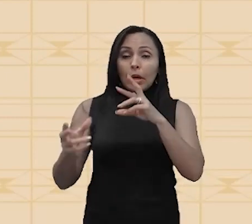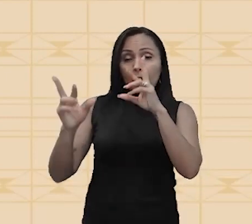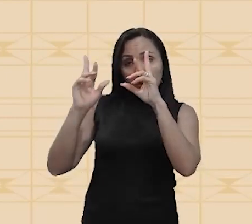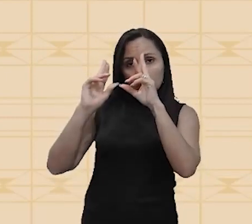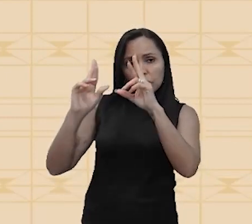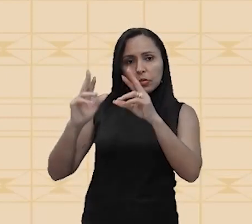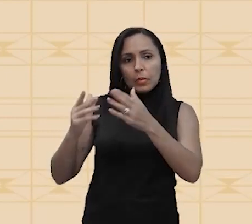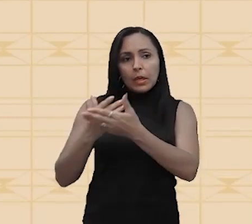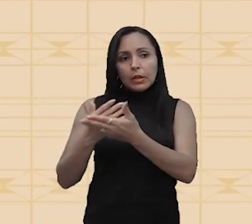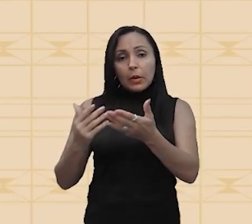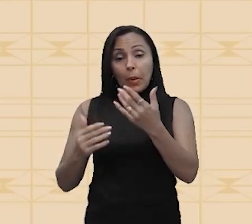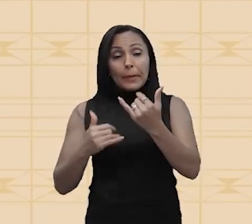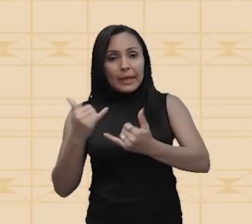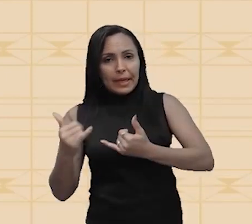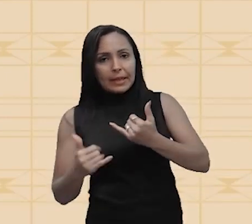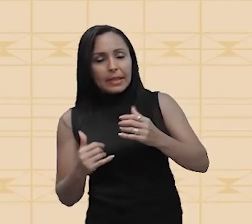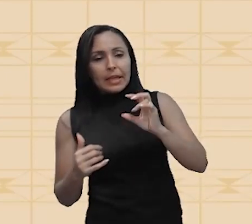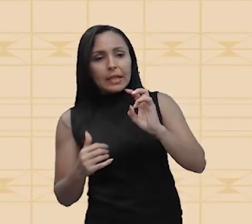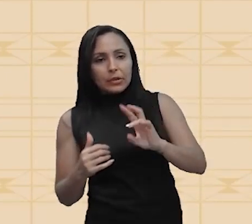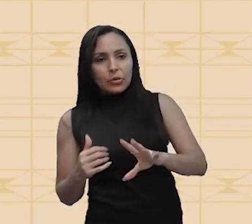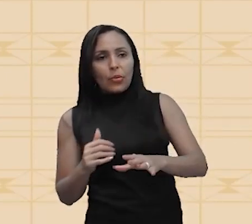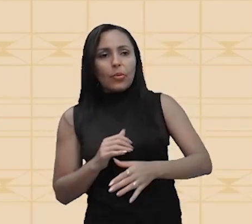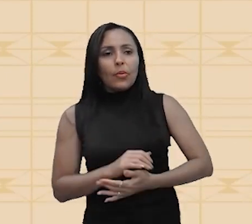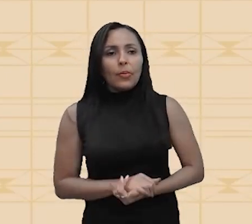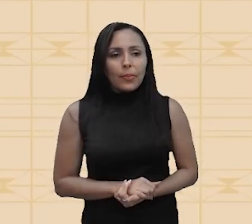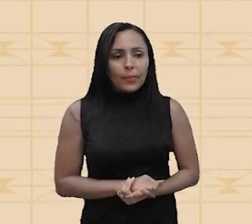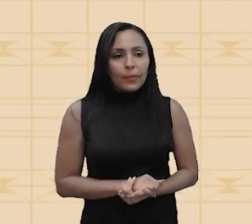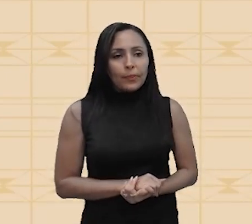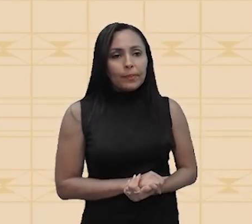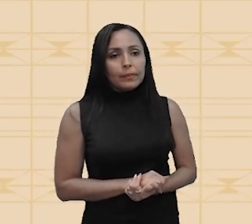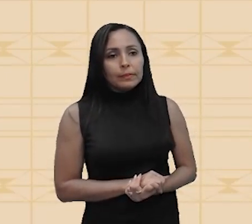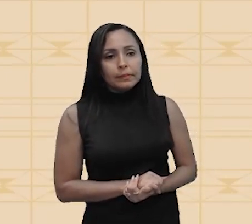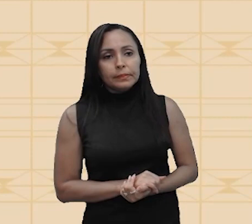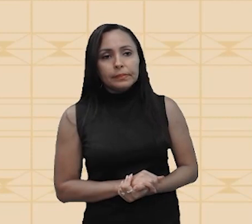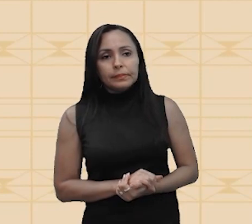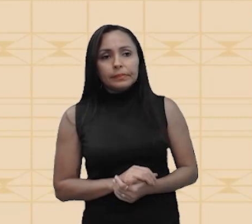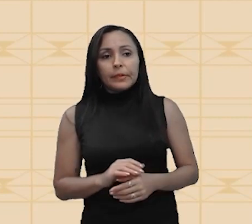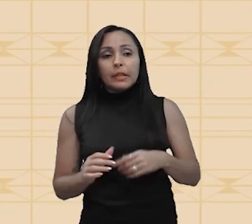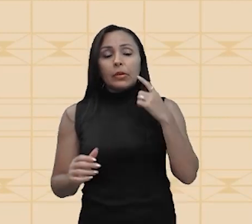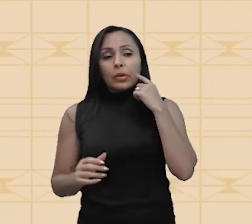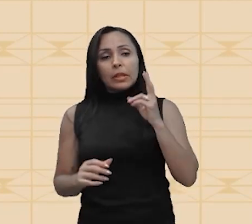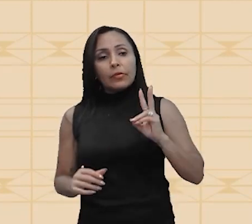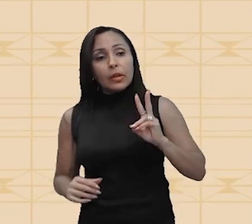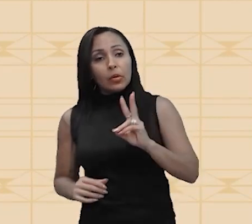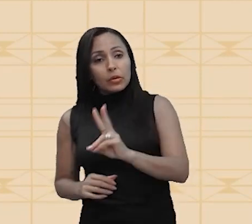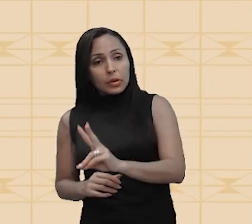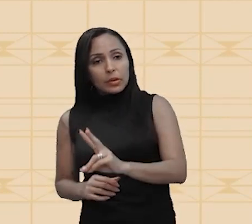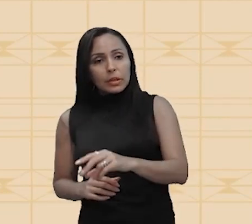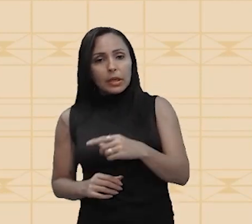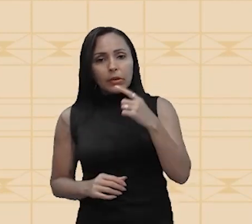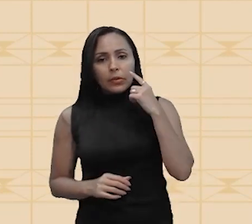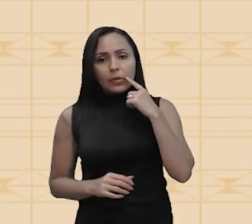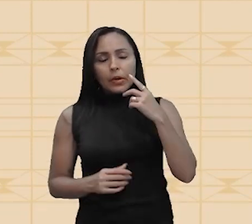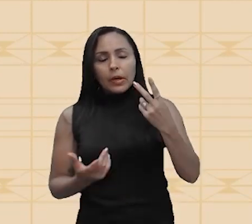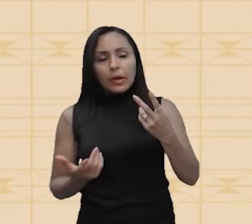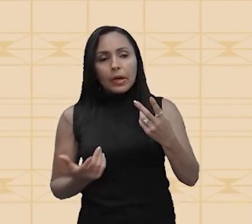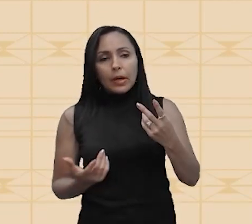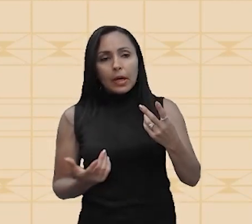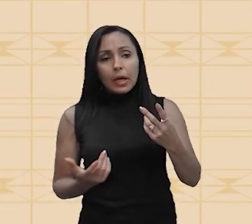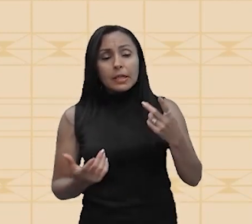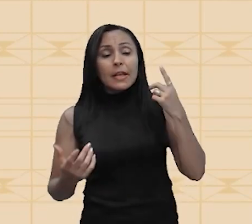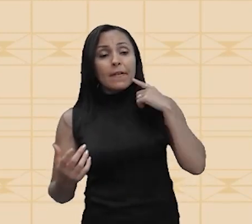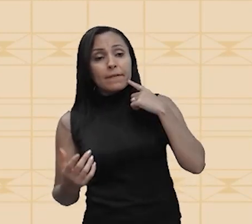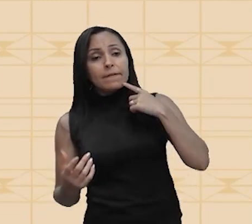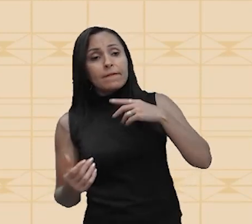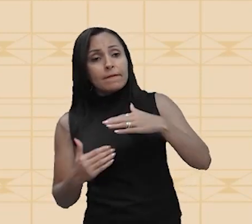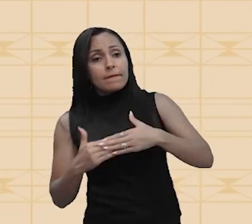uma brincadeira para ficar didaticamente mais fácil você lembrar. Então, na equação da velocidade, frequência vezes o comprimento de onda, se a frequência ela